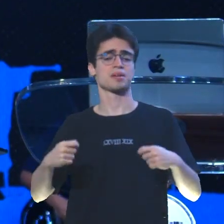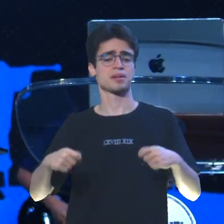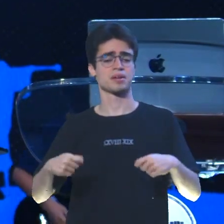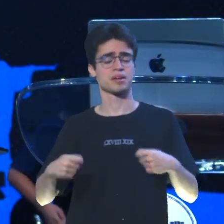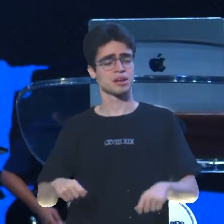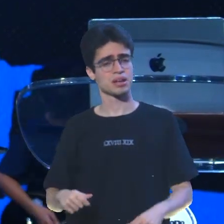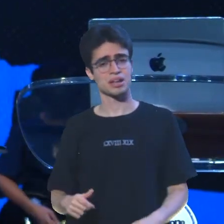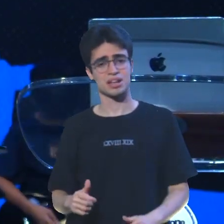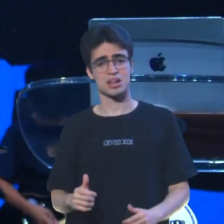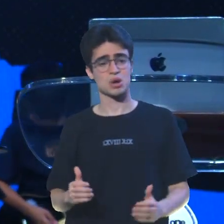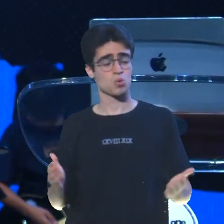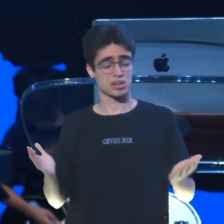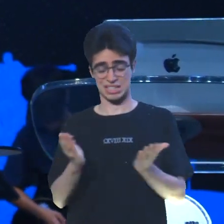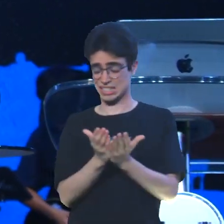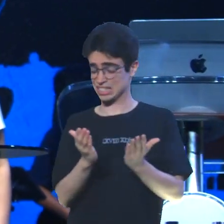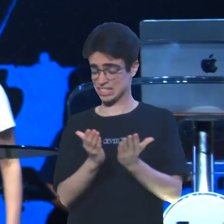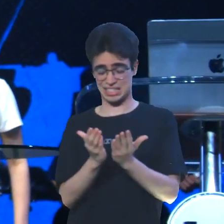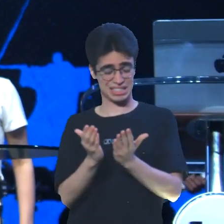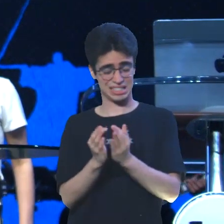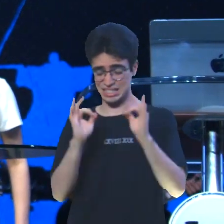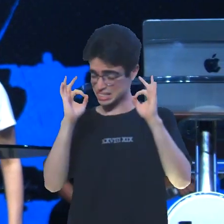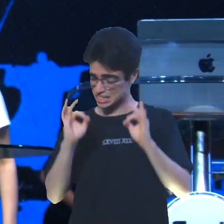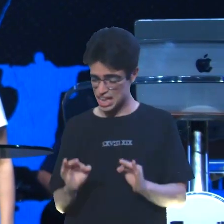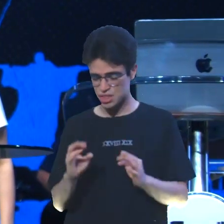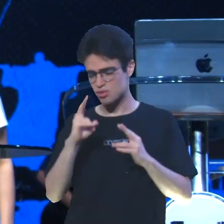um cristão radical hoje aqui.